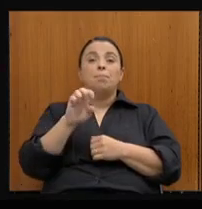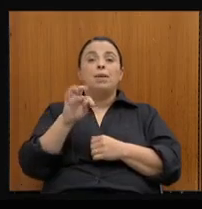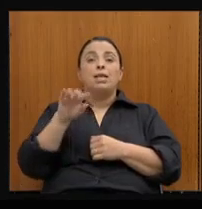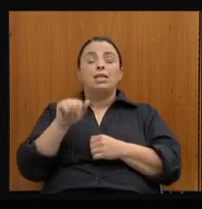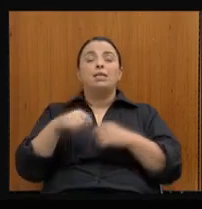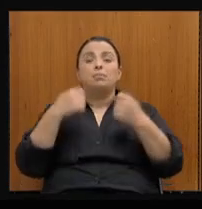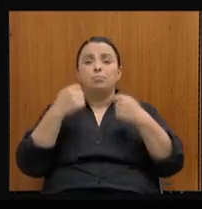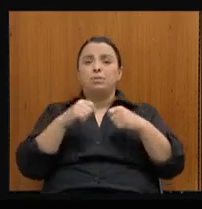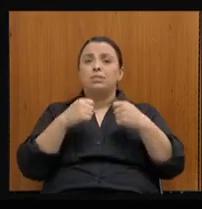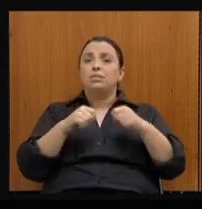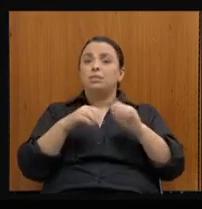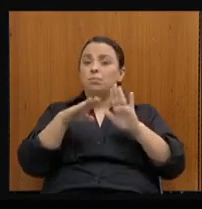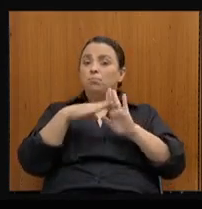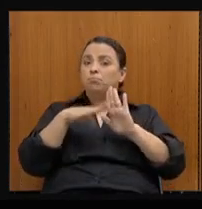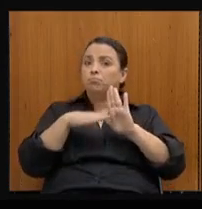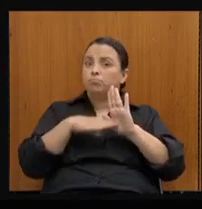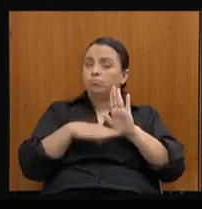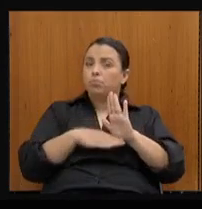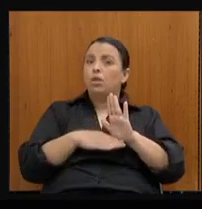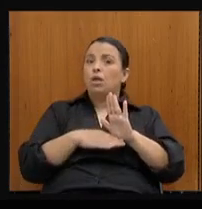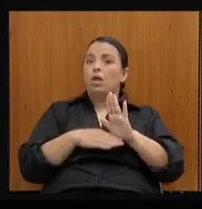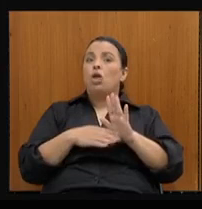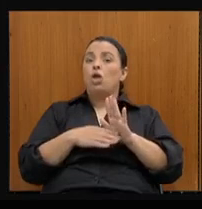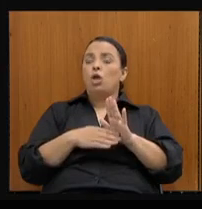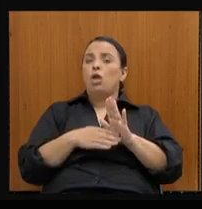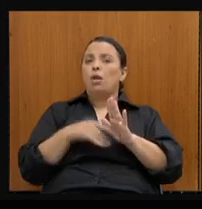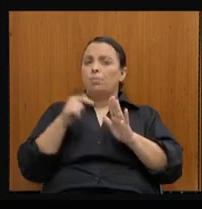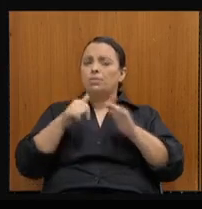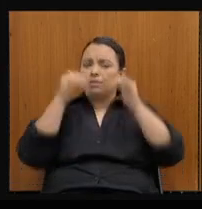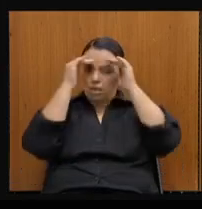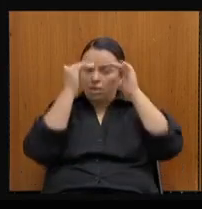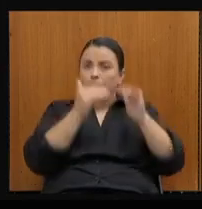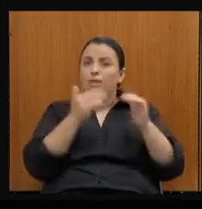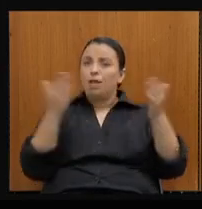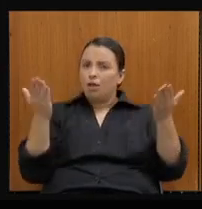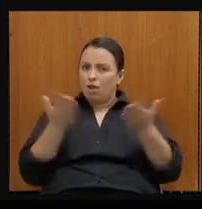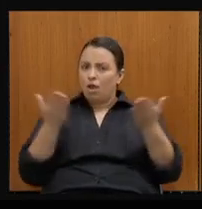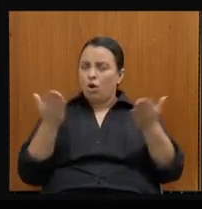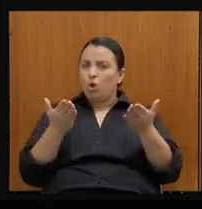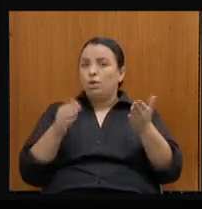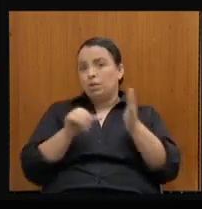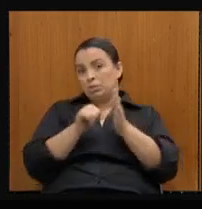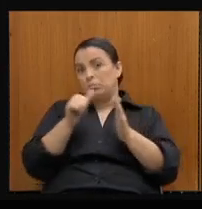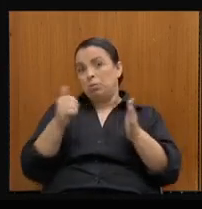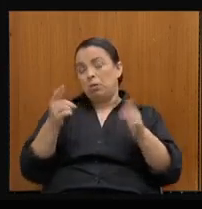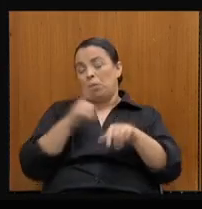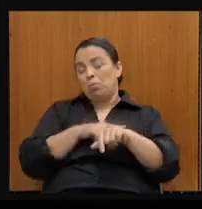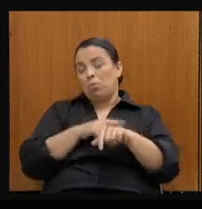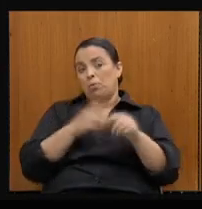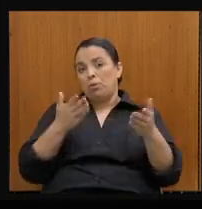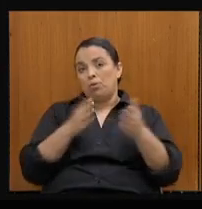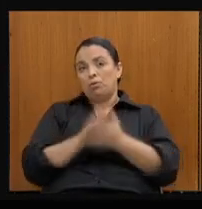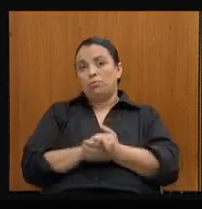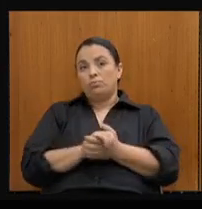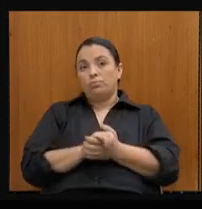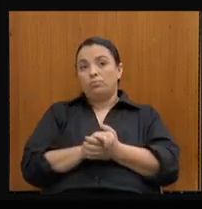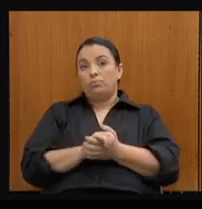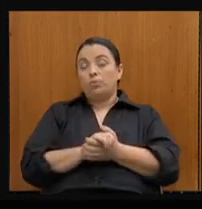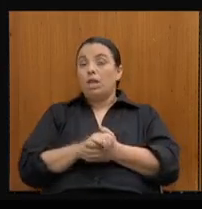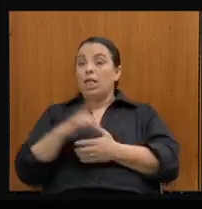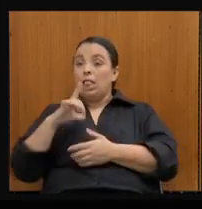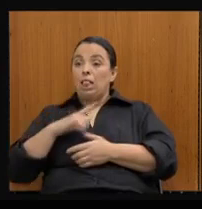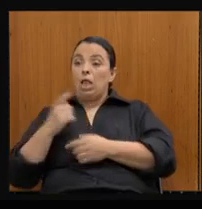ser consideradas nesse primeiro momento de um lado preços custos e escala e comprovação de